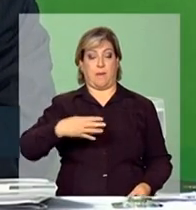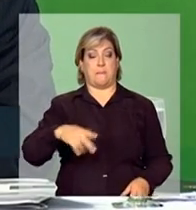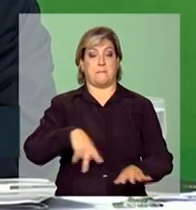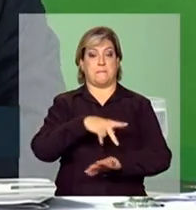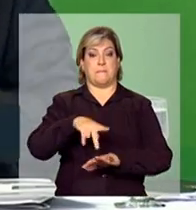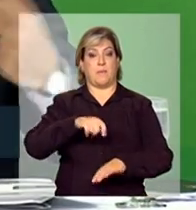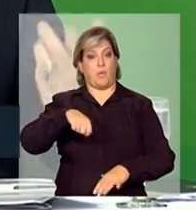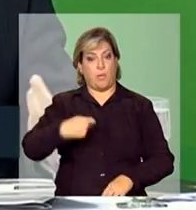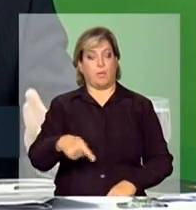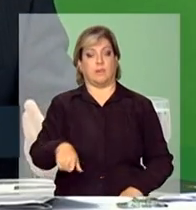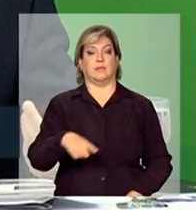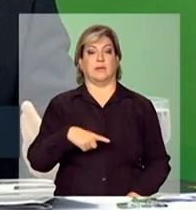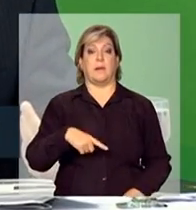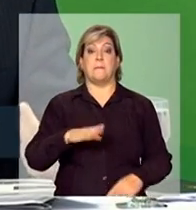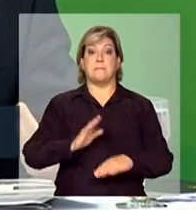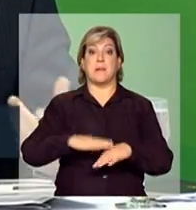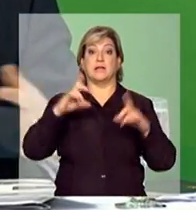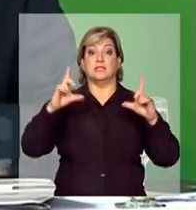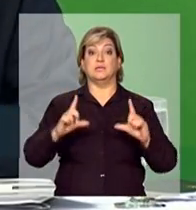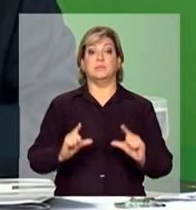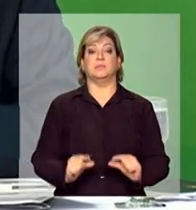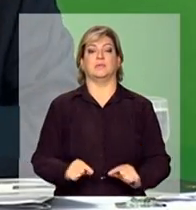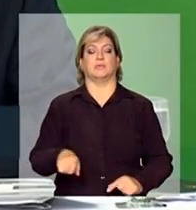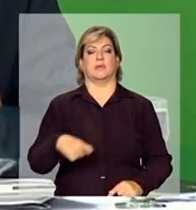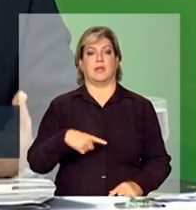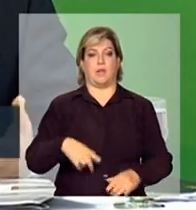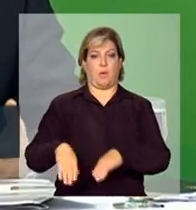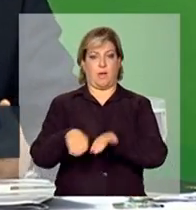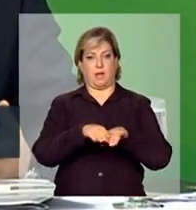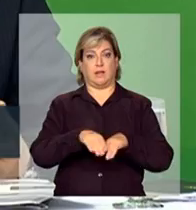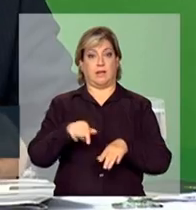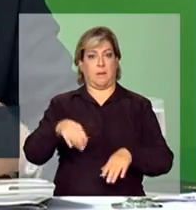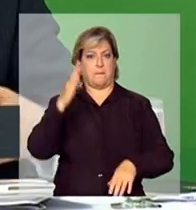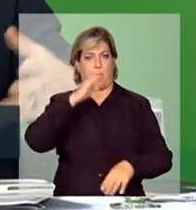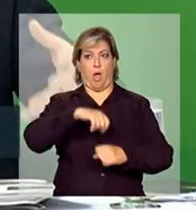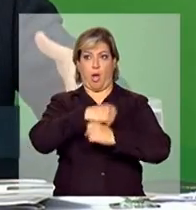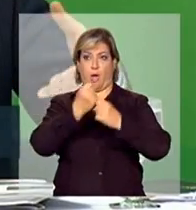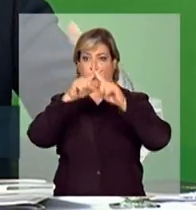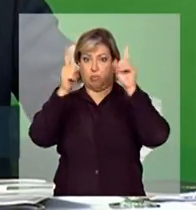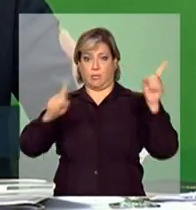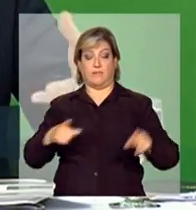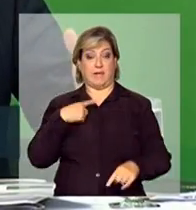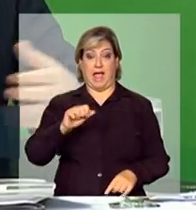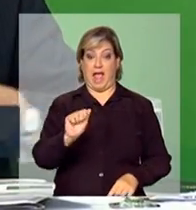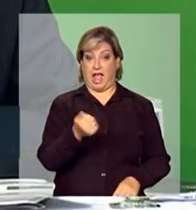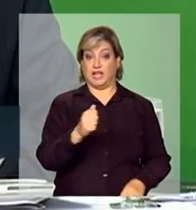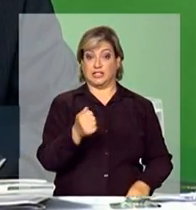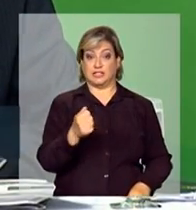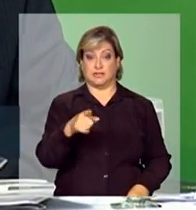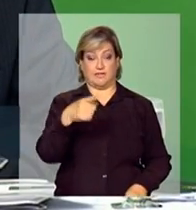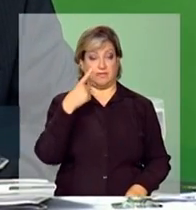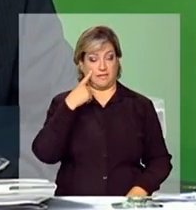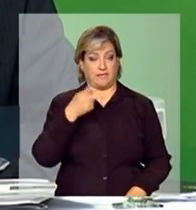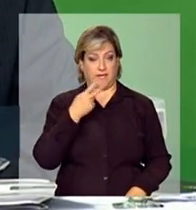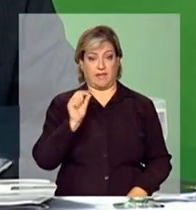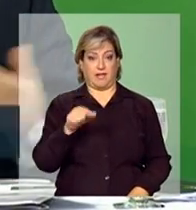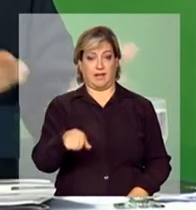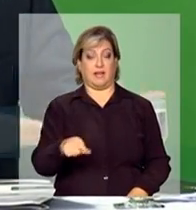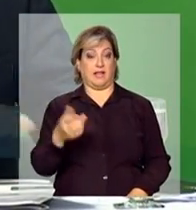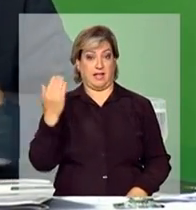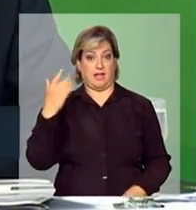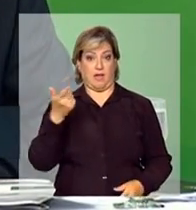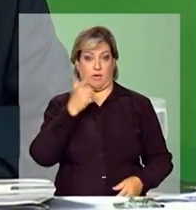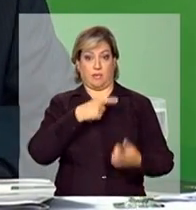desigualdade e pelo tamanho do Brasil é uma coisa absolutamente fantástica né Argentina que era isso que você mencionou nós